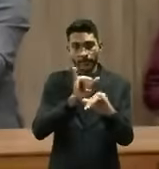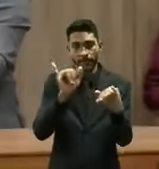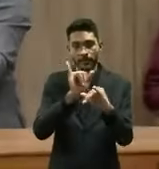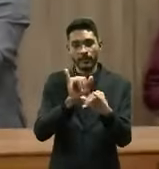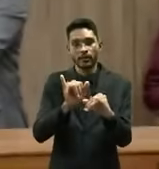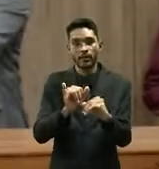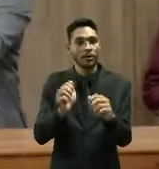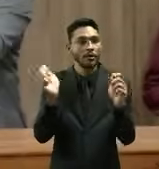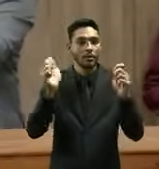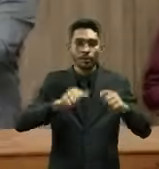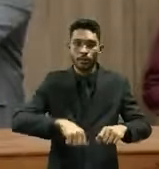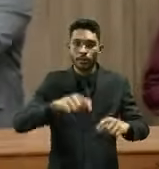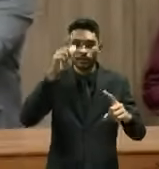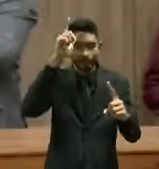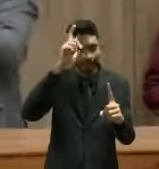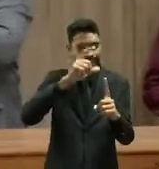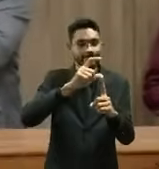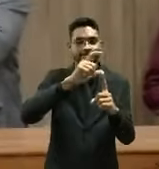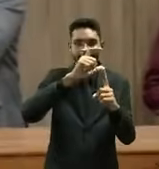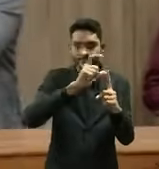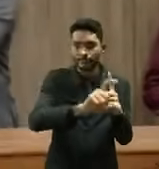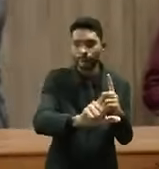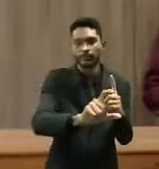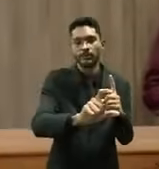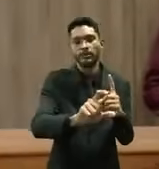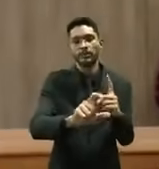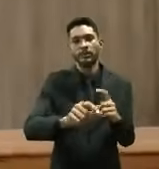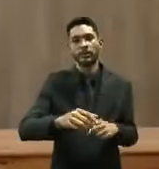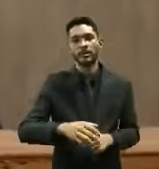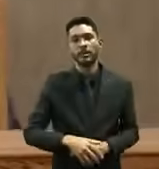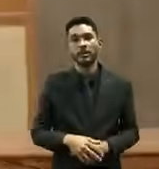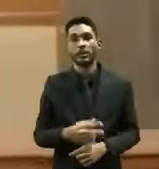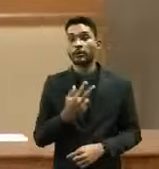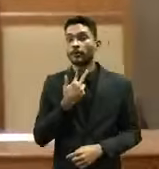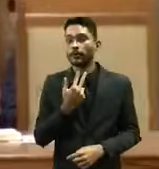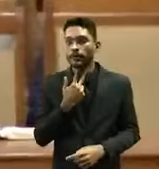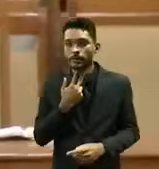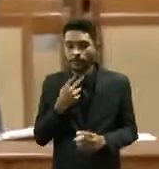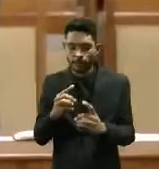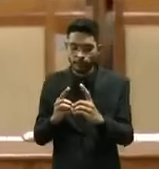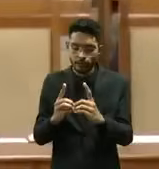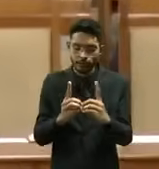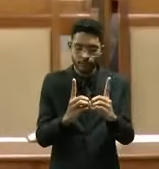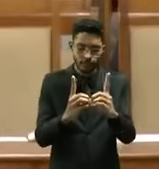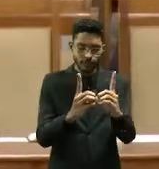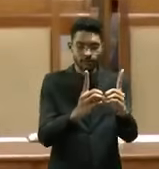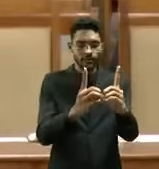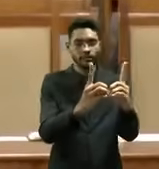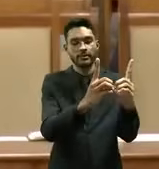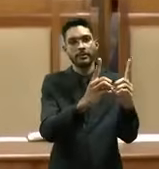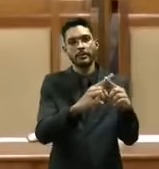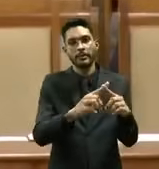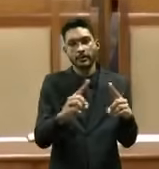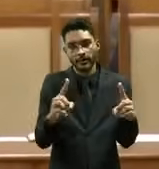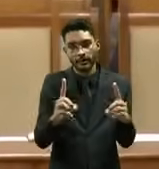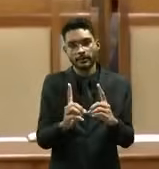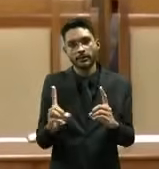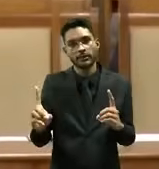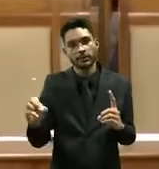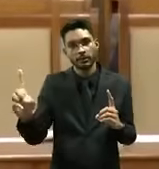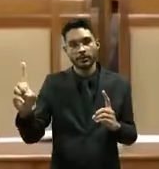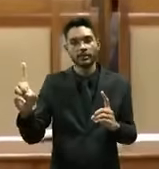expulsar o simples fato Ele não está andando comigo não quer dizer que ele não é comigo porque ele tem a mesma fé que vocês também